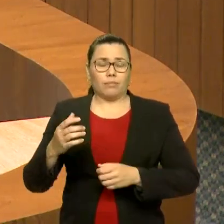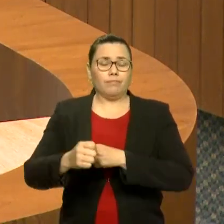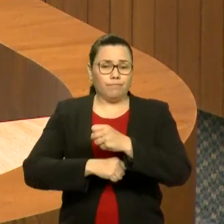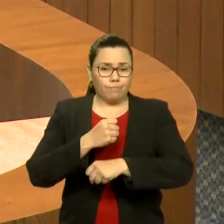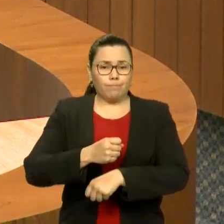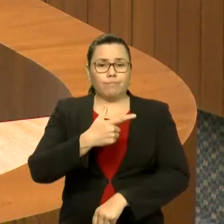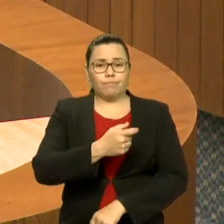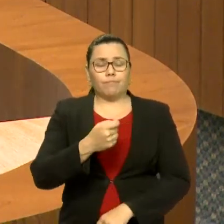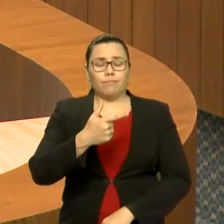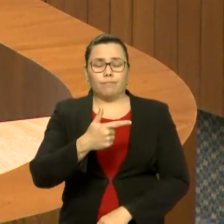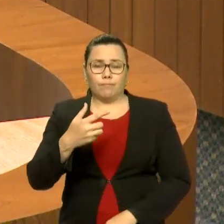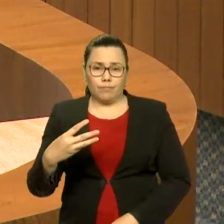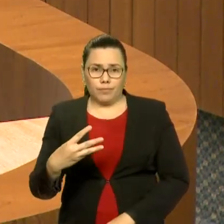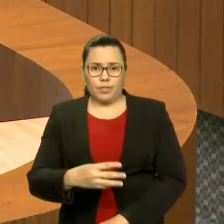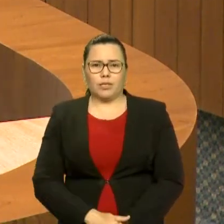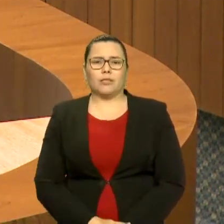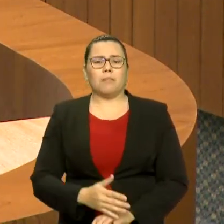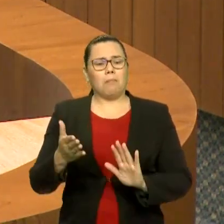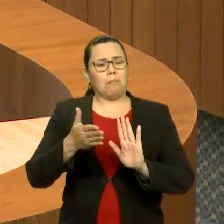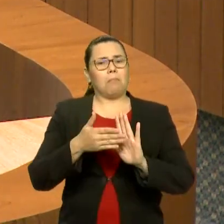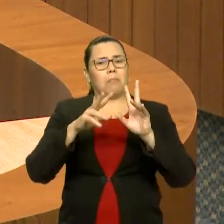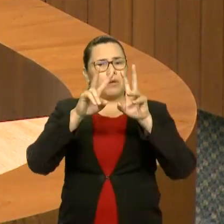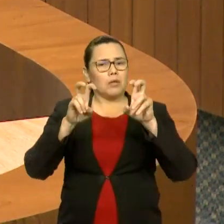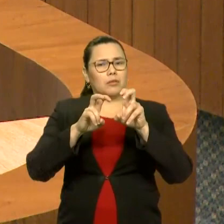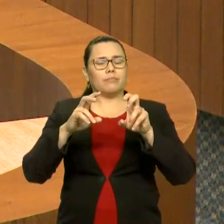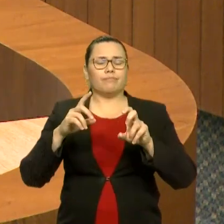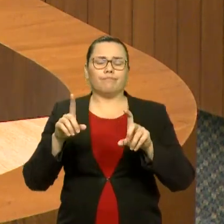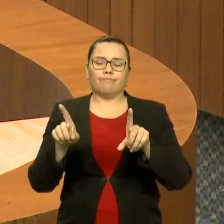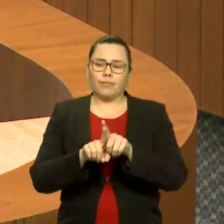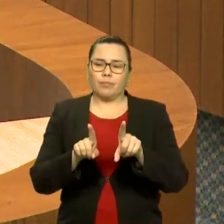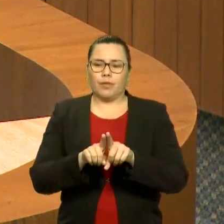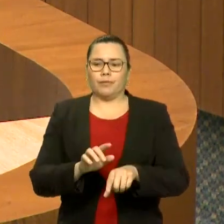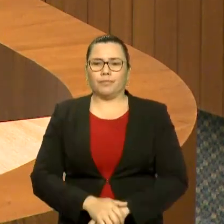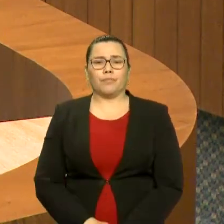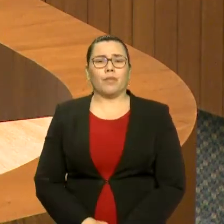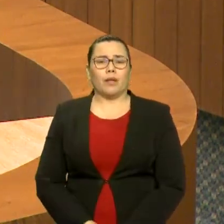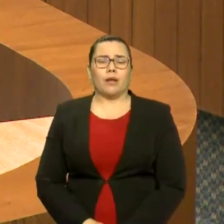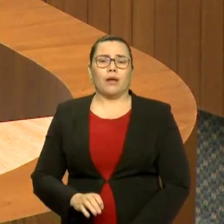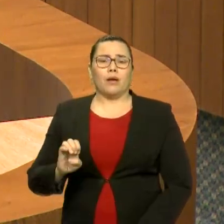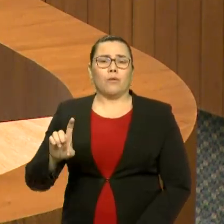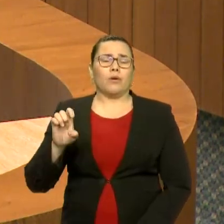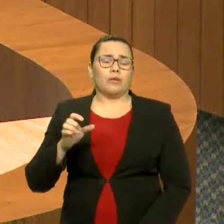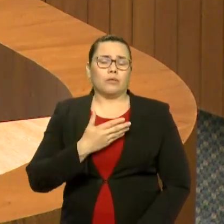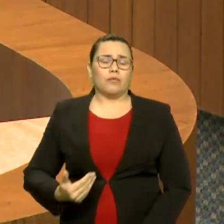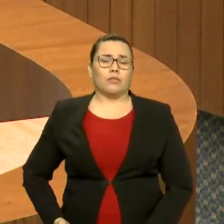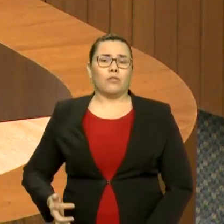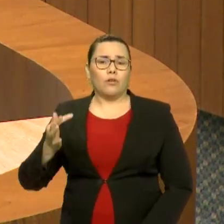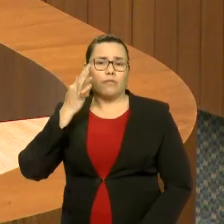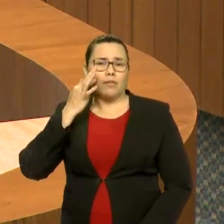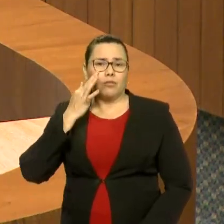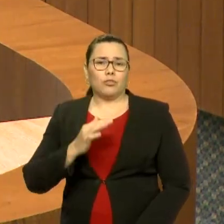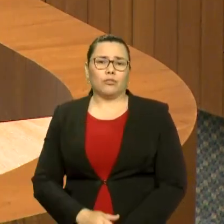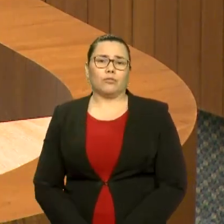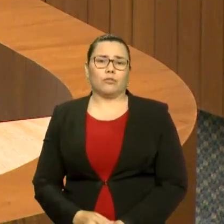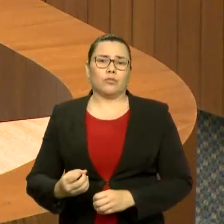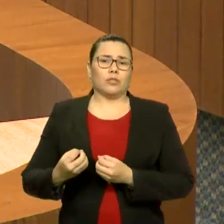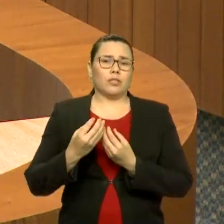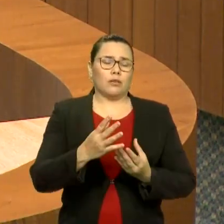pauta. O ex-governador Flávio Dino concedeu reajuste somente de 8%, parcelado em 2 vezes.